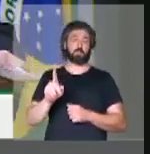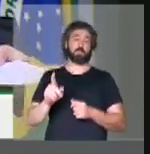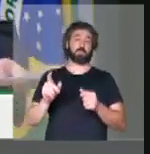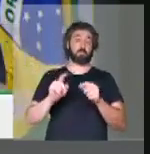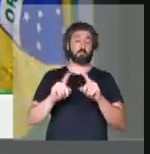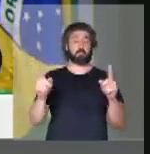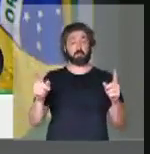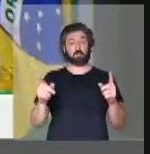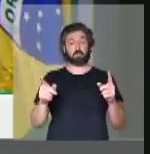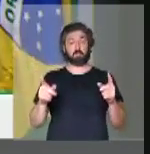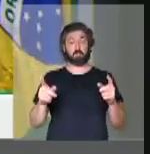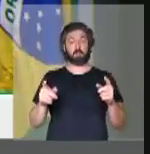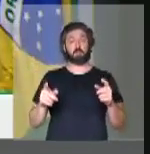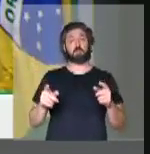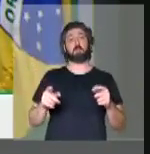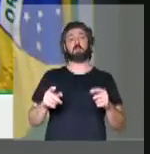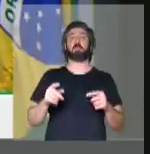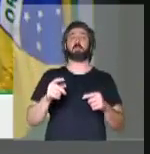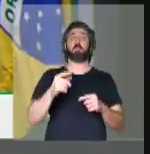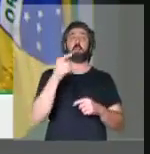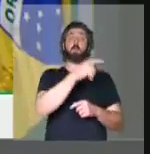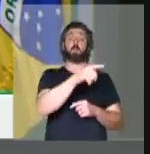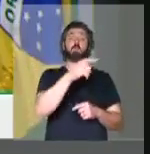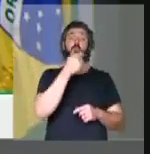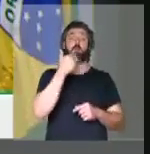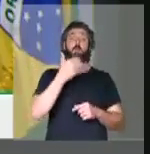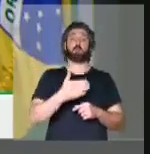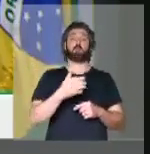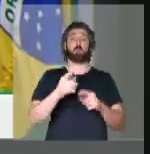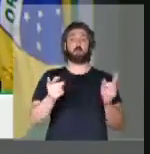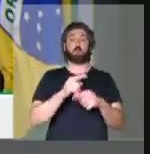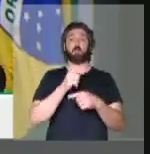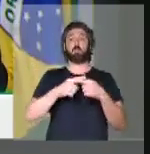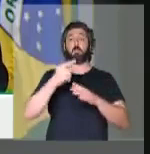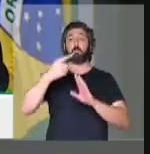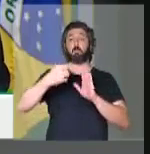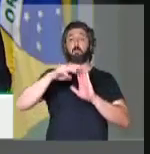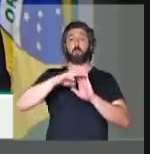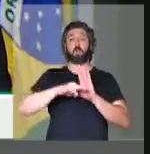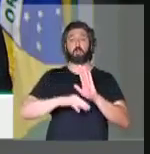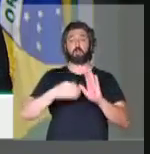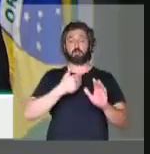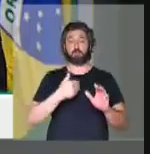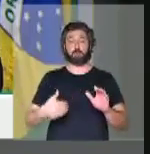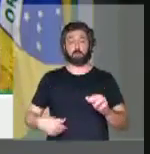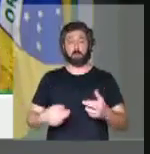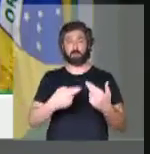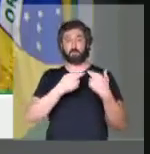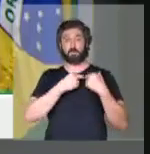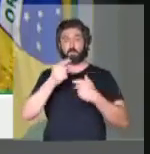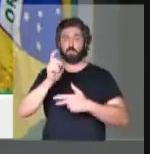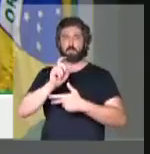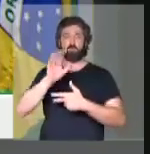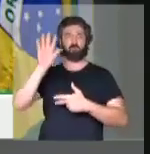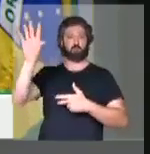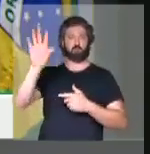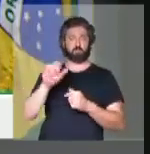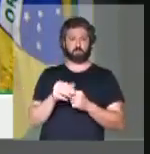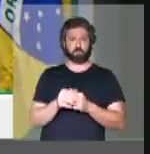energia, mas os soberanos seria o contrário, porque são públicas públicas da responsabilidade do Poder